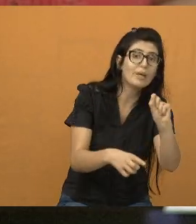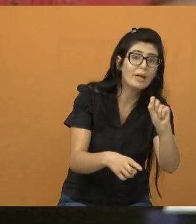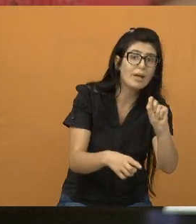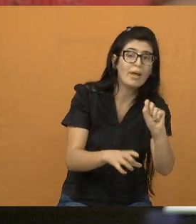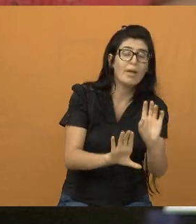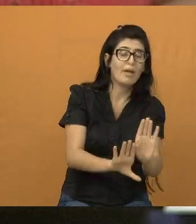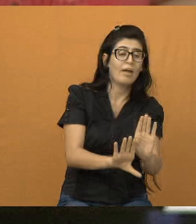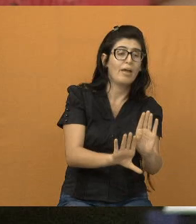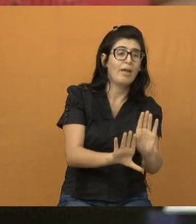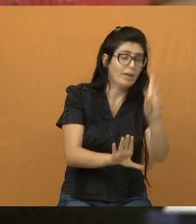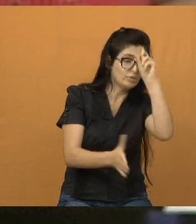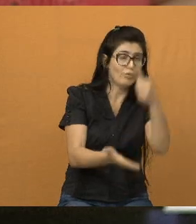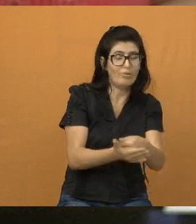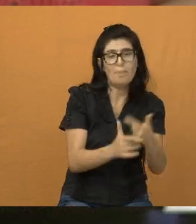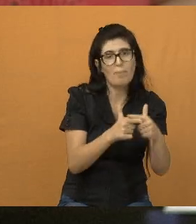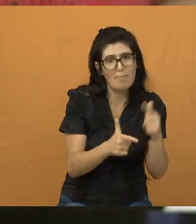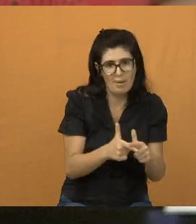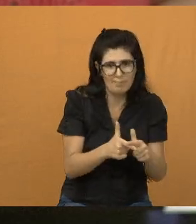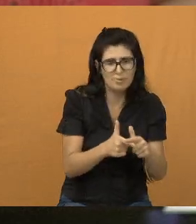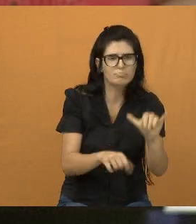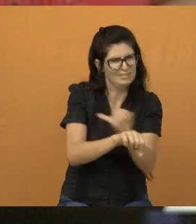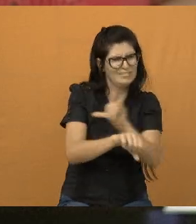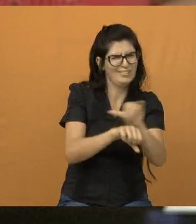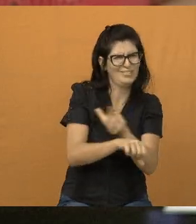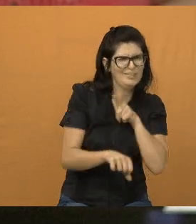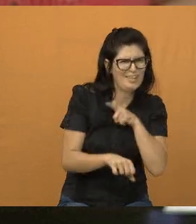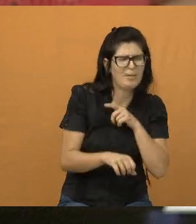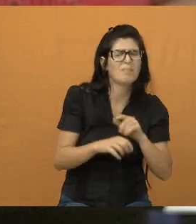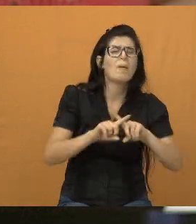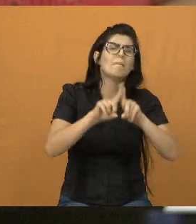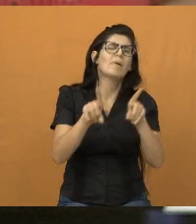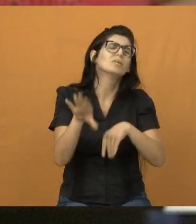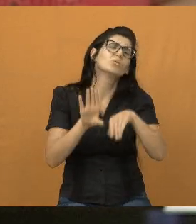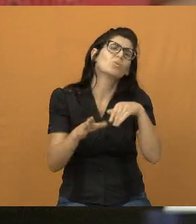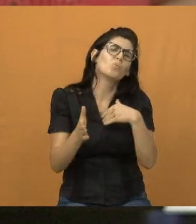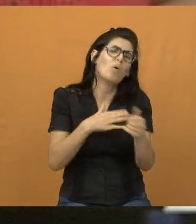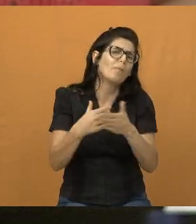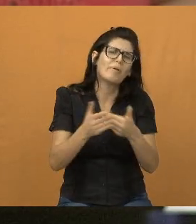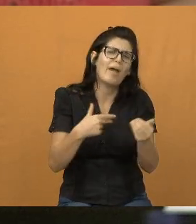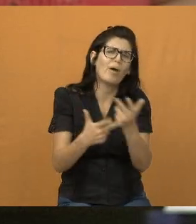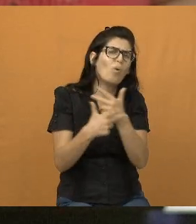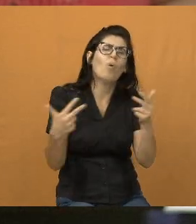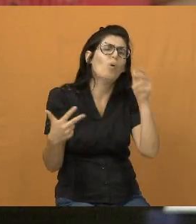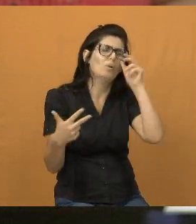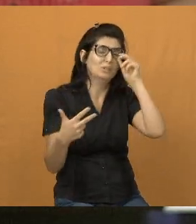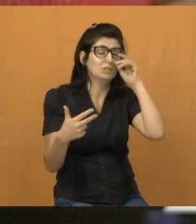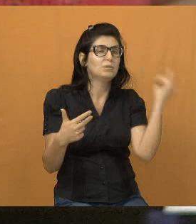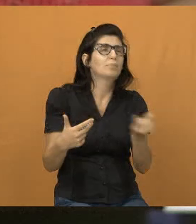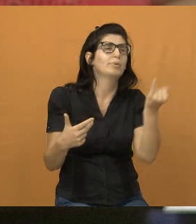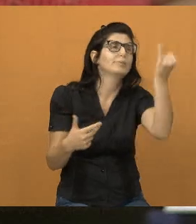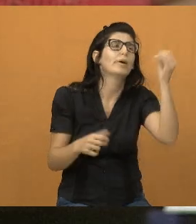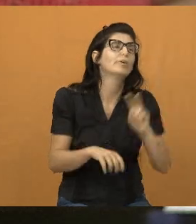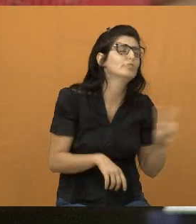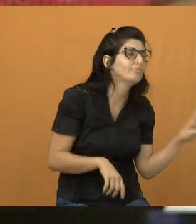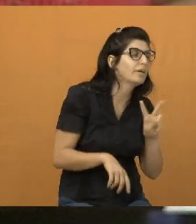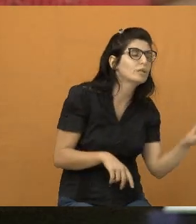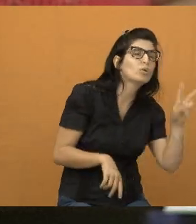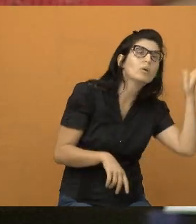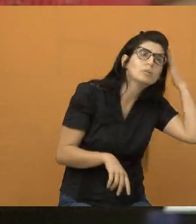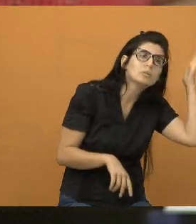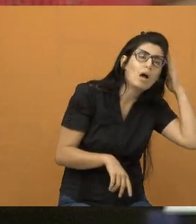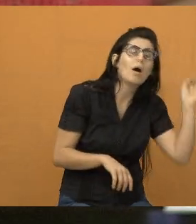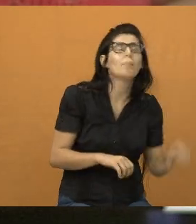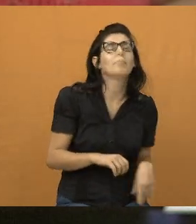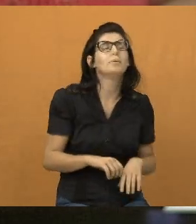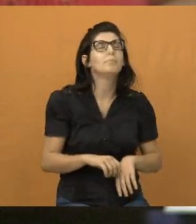abandonadas. De qualquer maneira, qualquer caso que, porventura, chegar ao conhecimento do vereador, nós